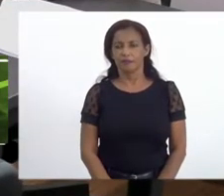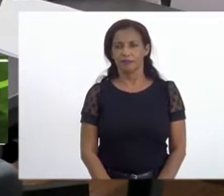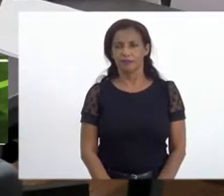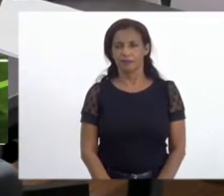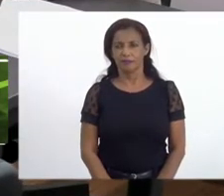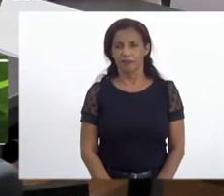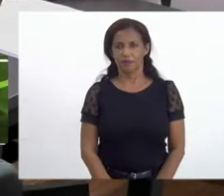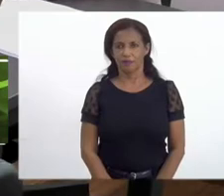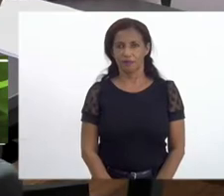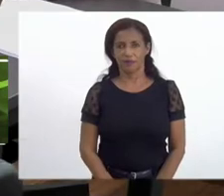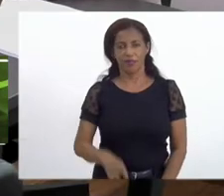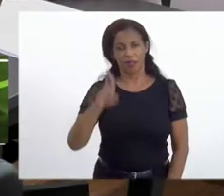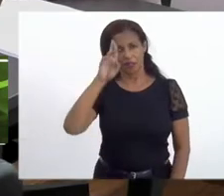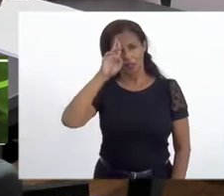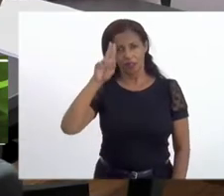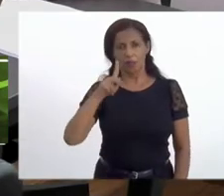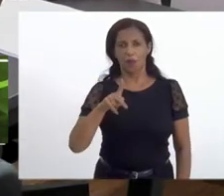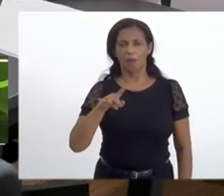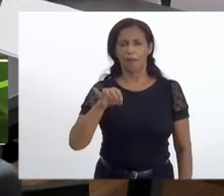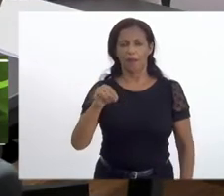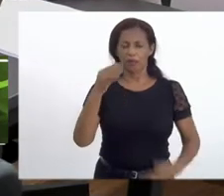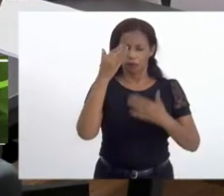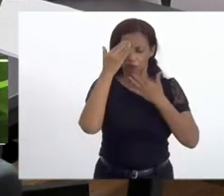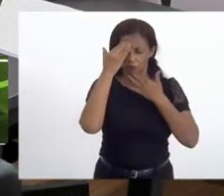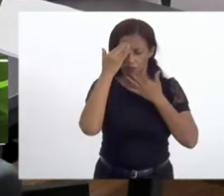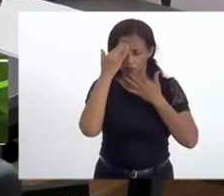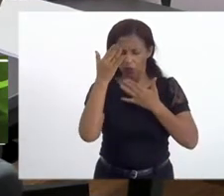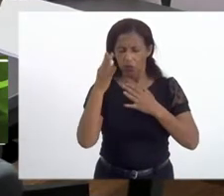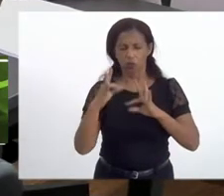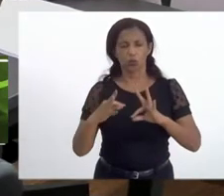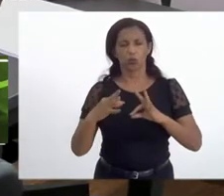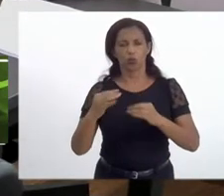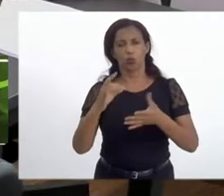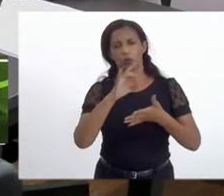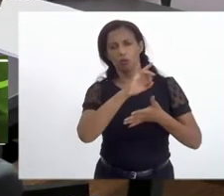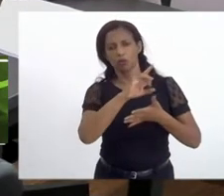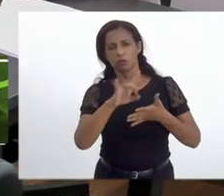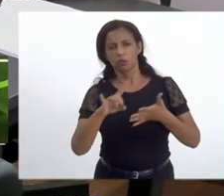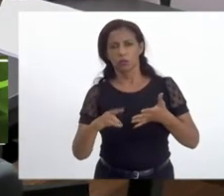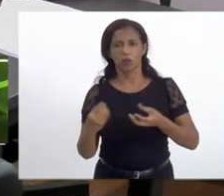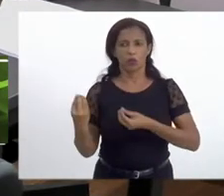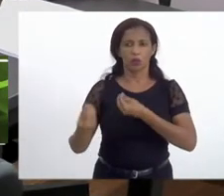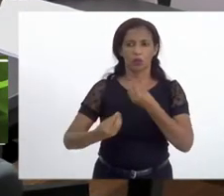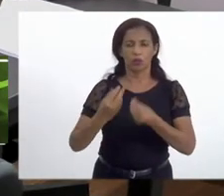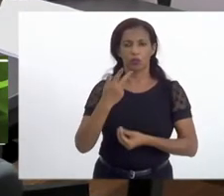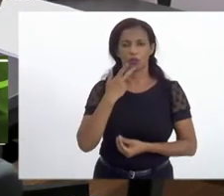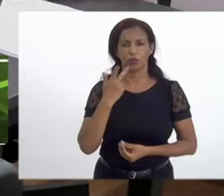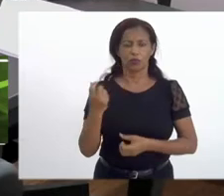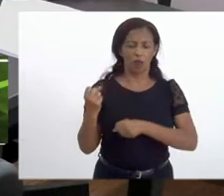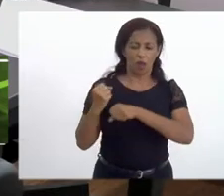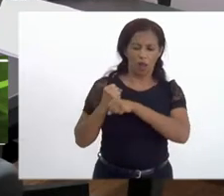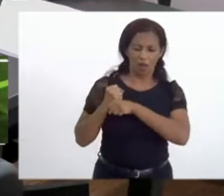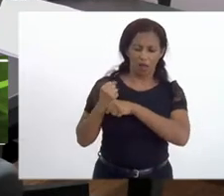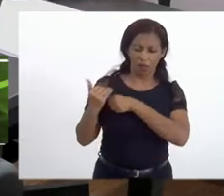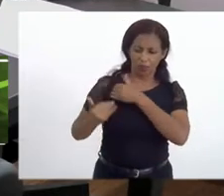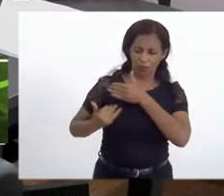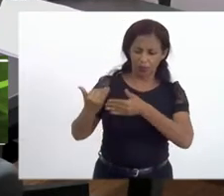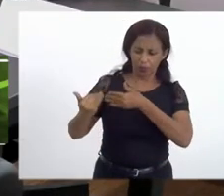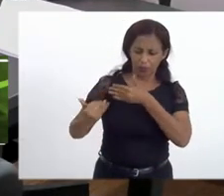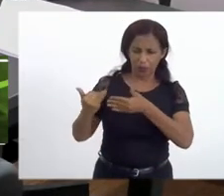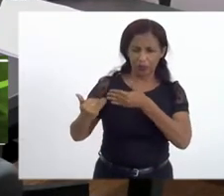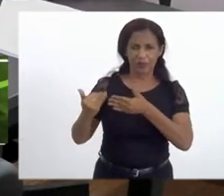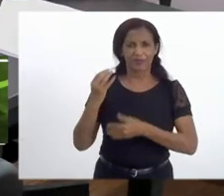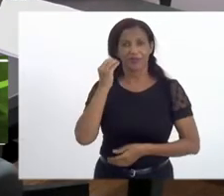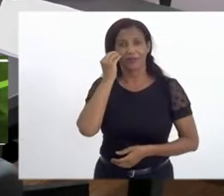Senhor Pedro, nós que agradecemos por todas as suas colocações. Como o senhor disse, são anos e anos de bagagem